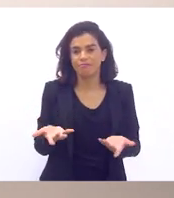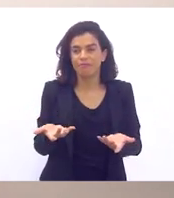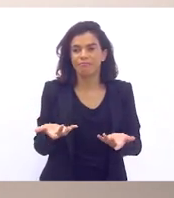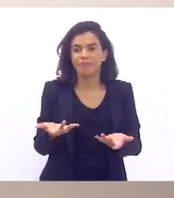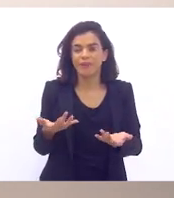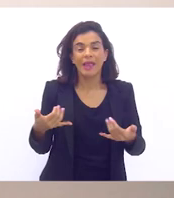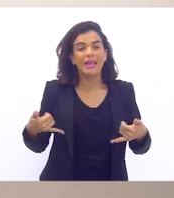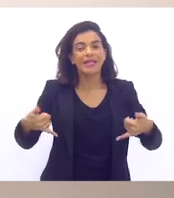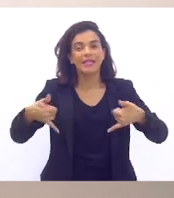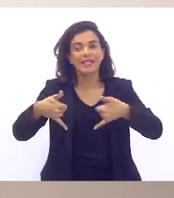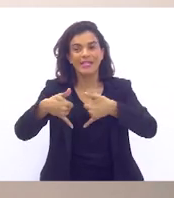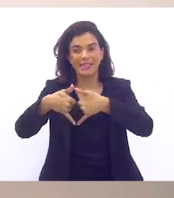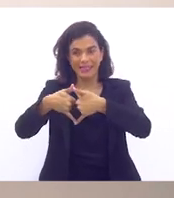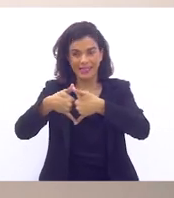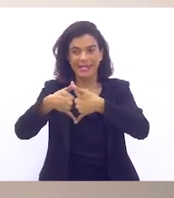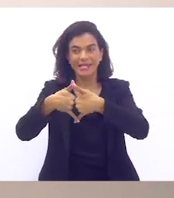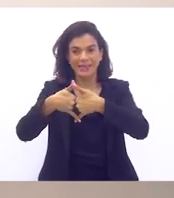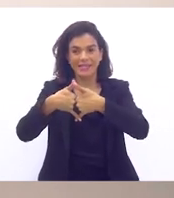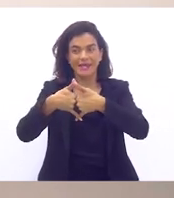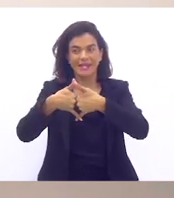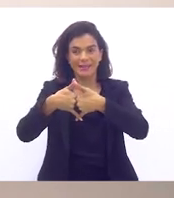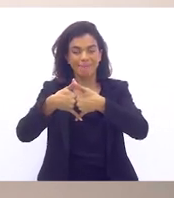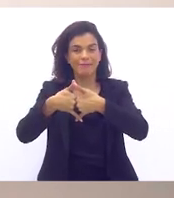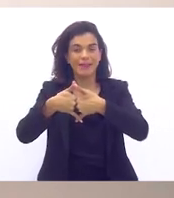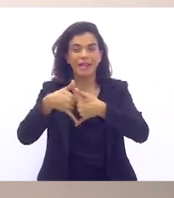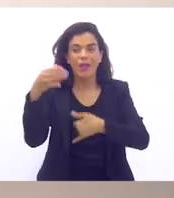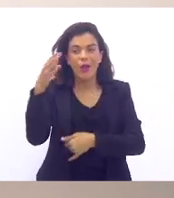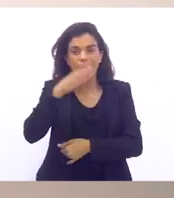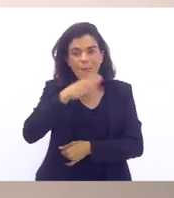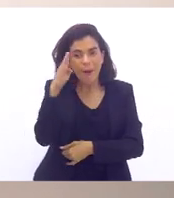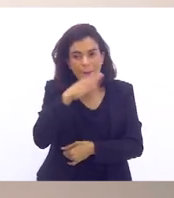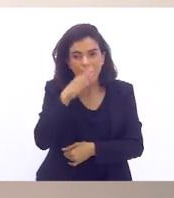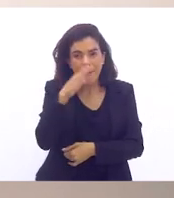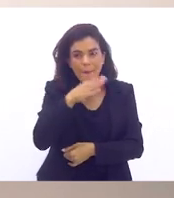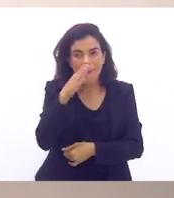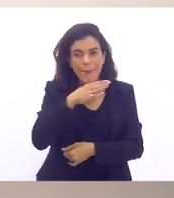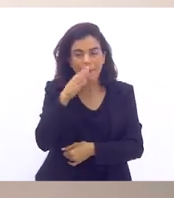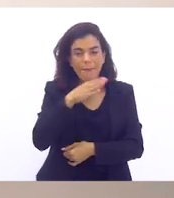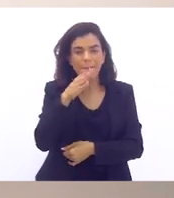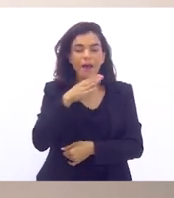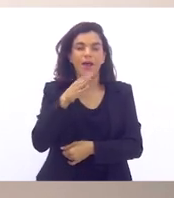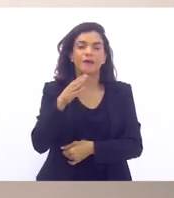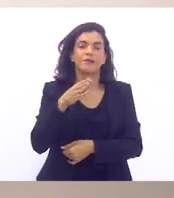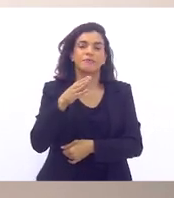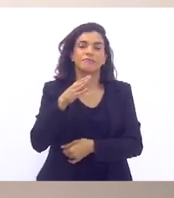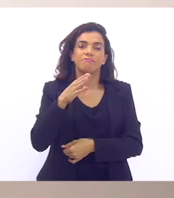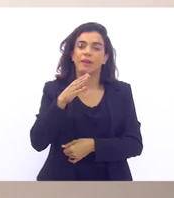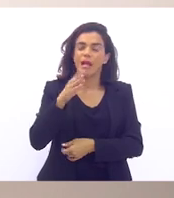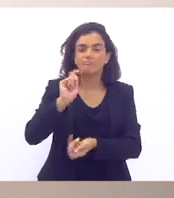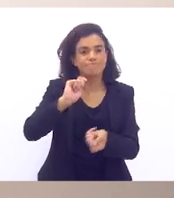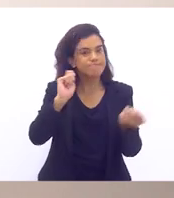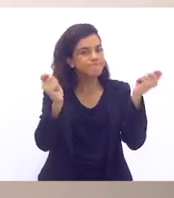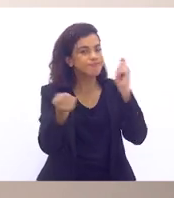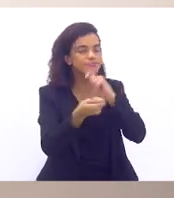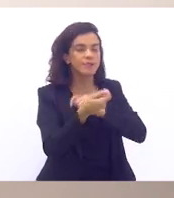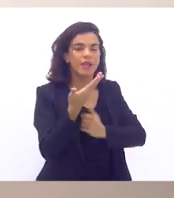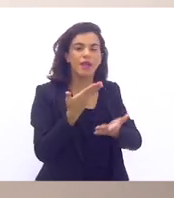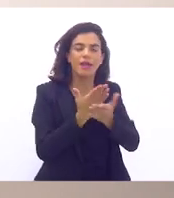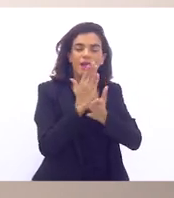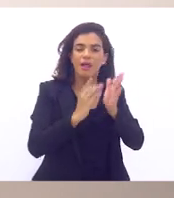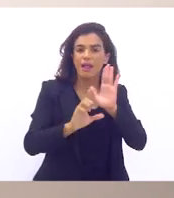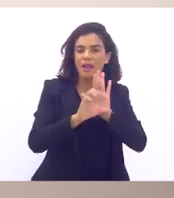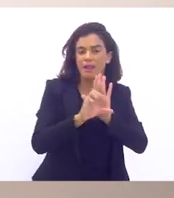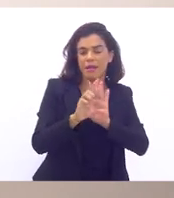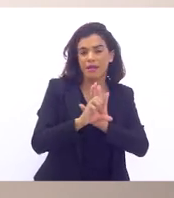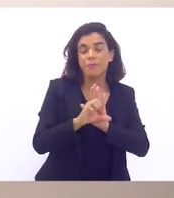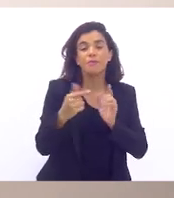Ligar para o para o ombrelone para disponibilizar essa lei para que pudesse andar mais rápido